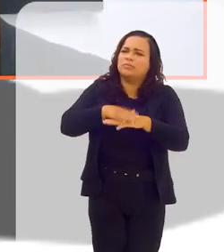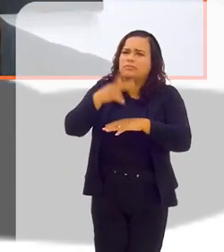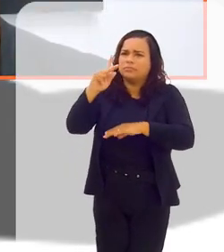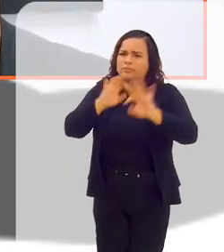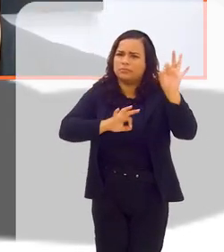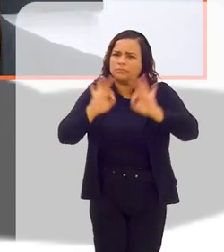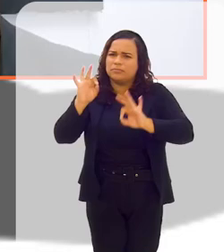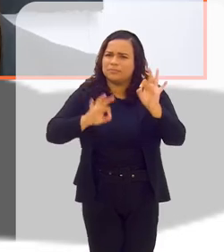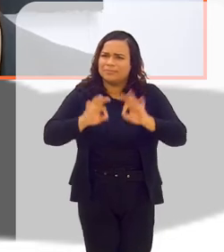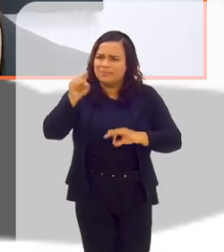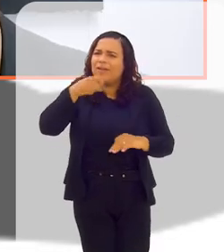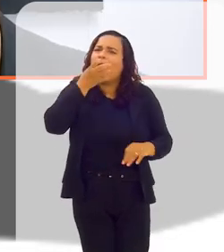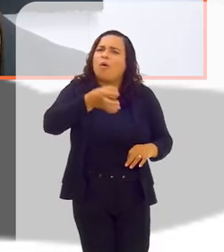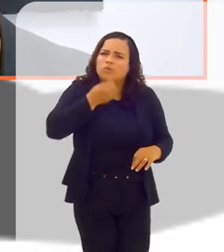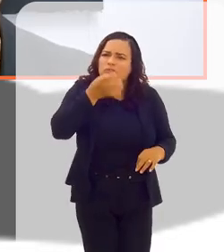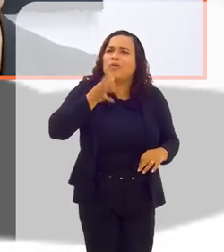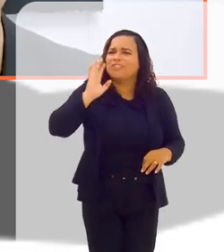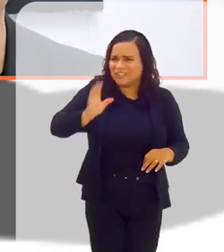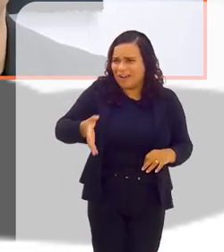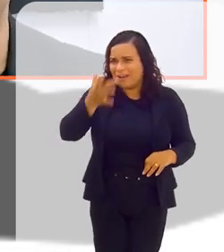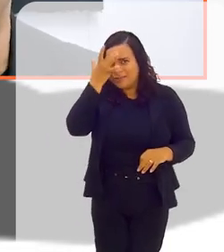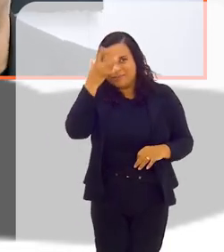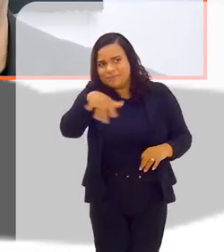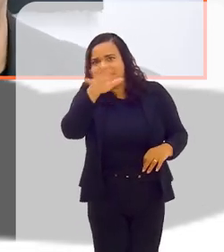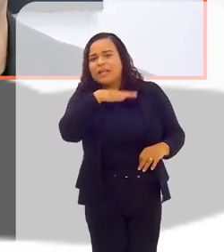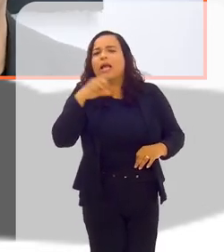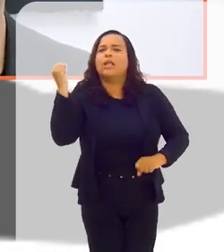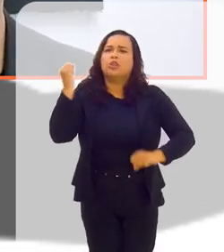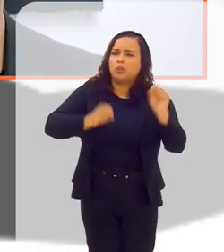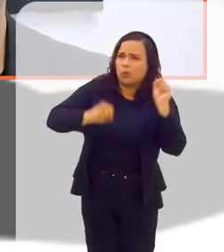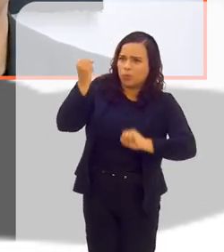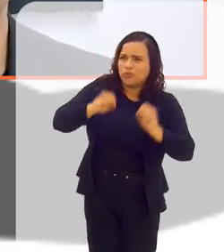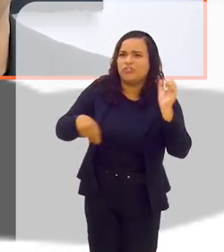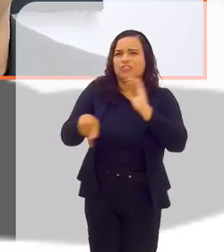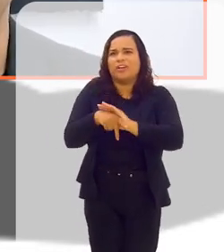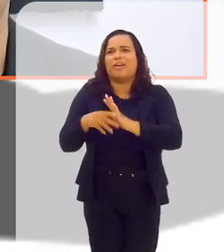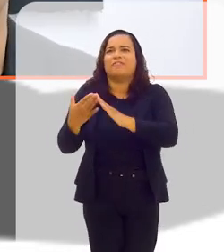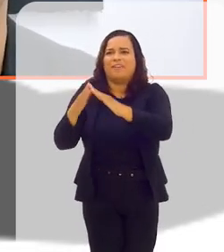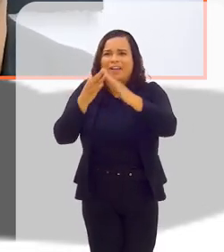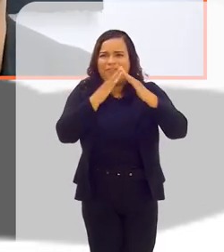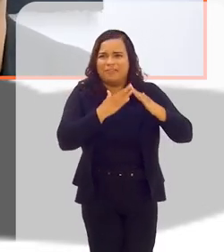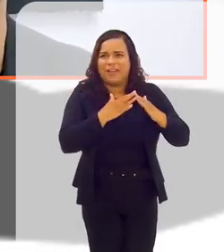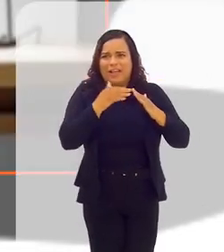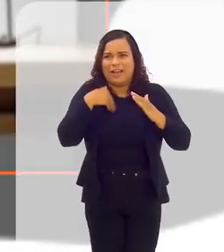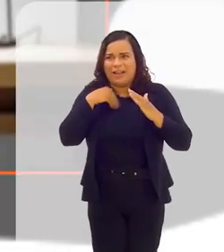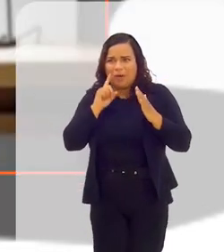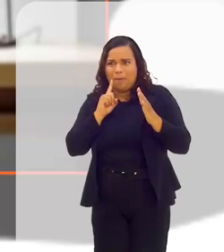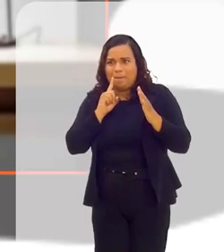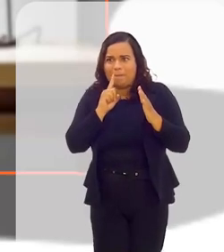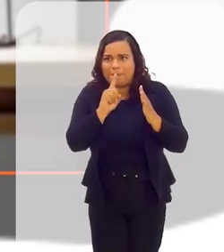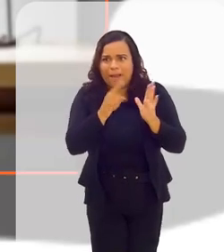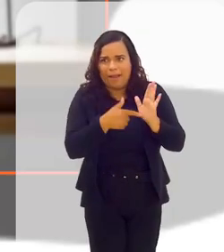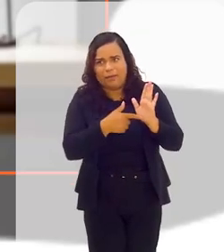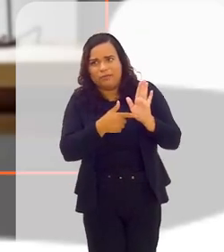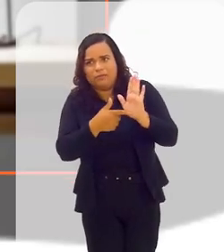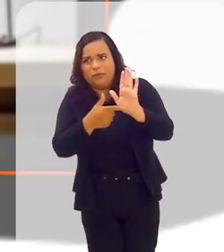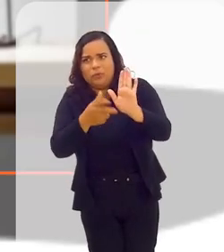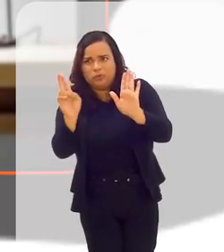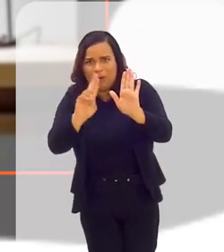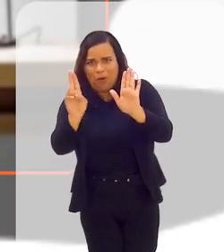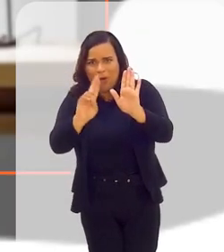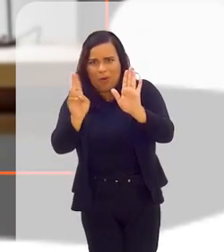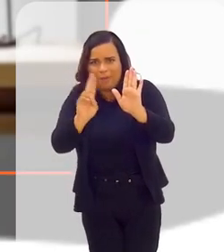montou essa, você já até contou para o nosso espectador, né, Indústria para Favela. Então vou chegar até aqui pertinho para